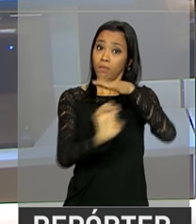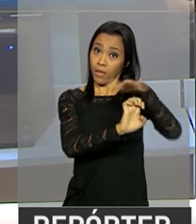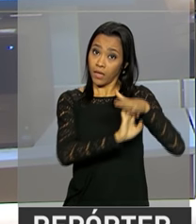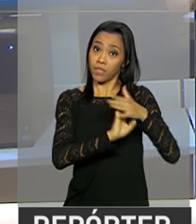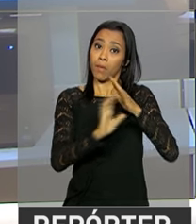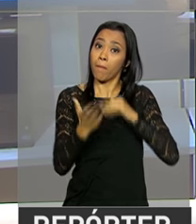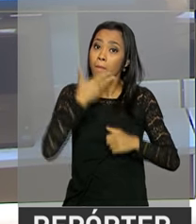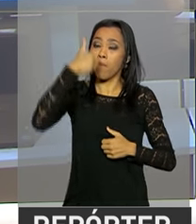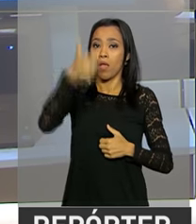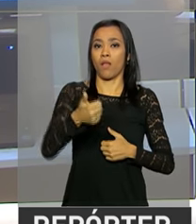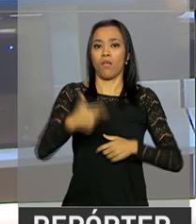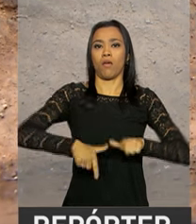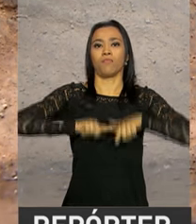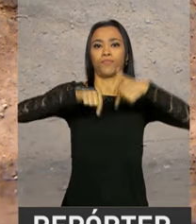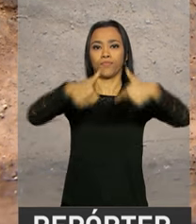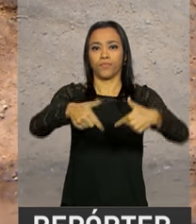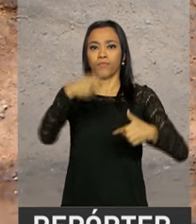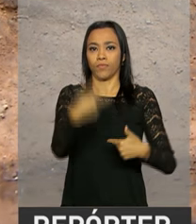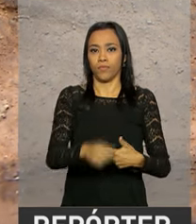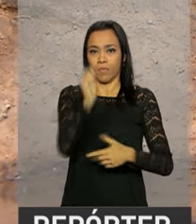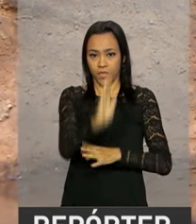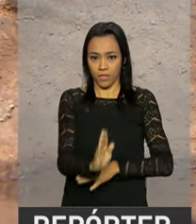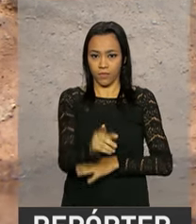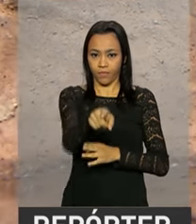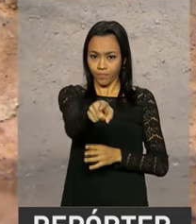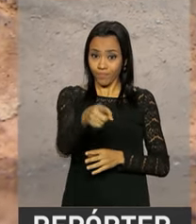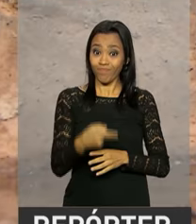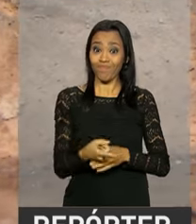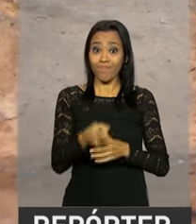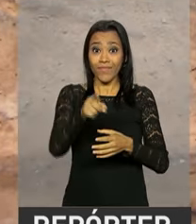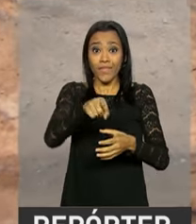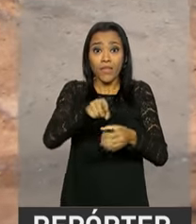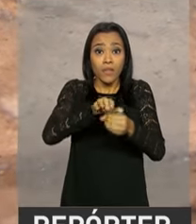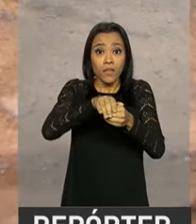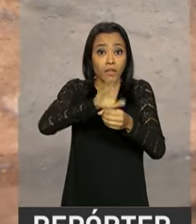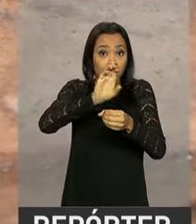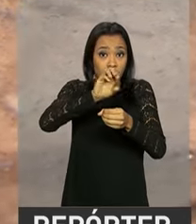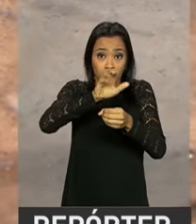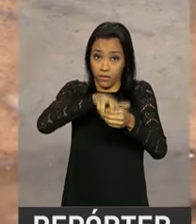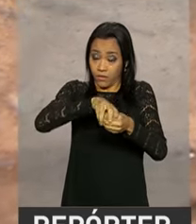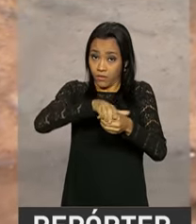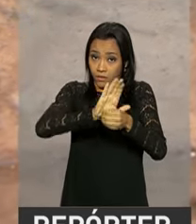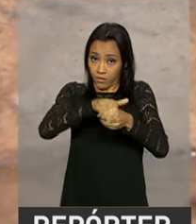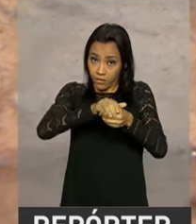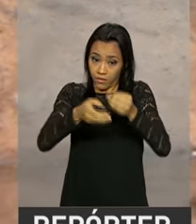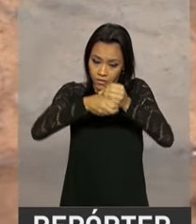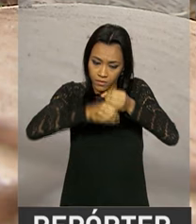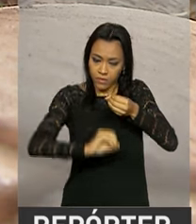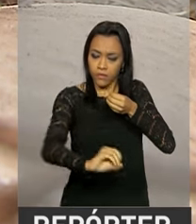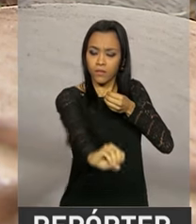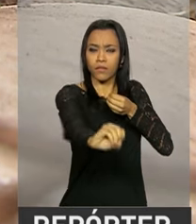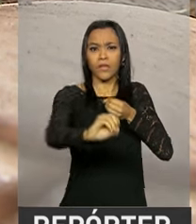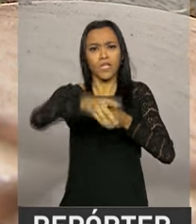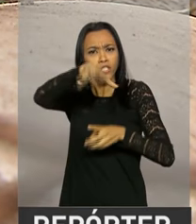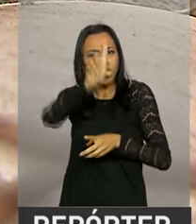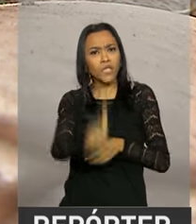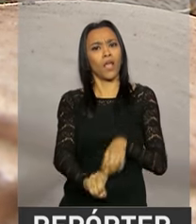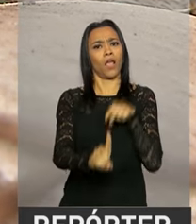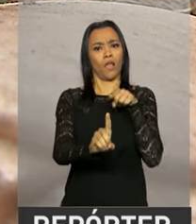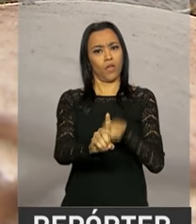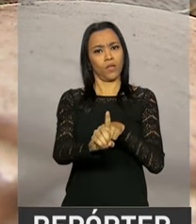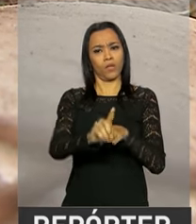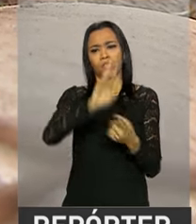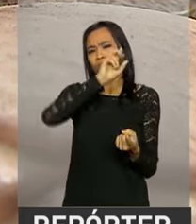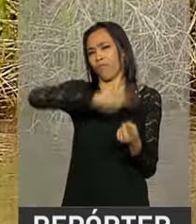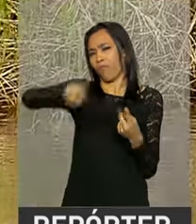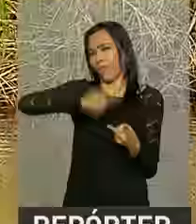serviços no país saneamento básico direito assegurado à população que envolve um conjunto